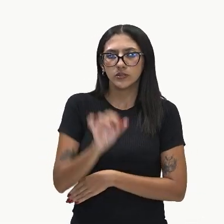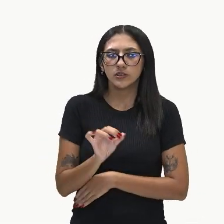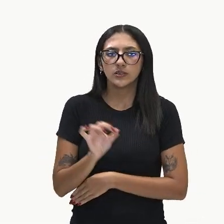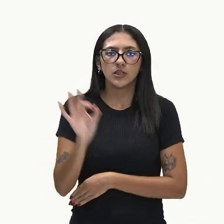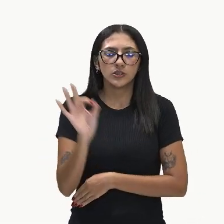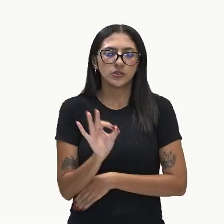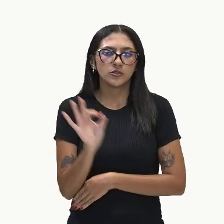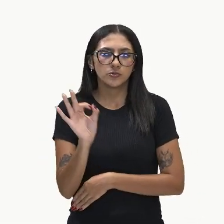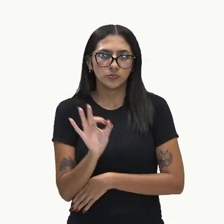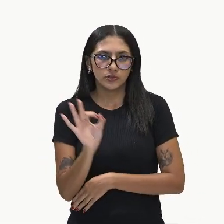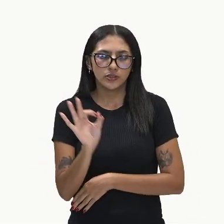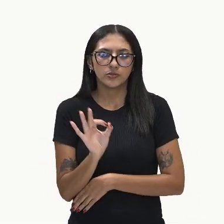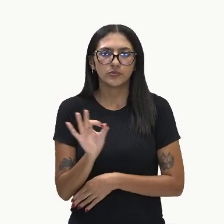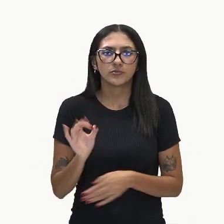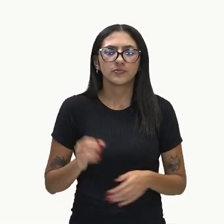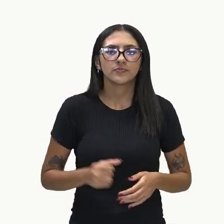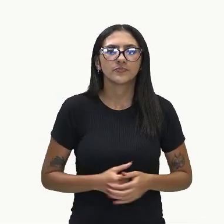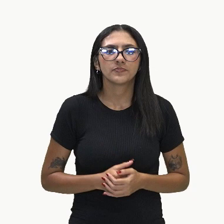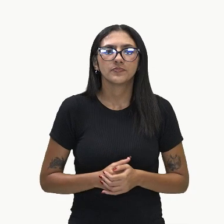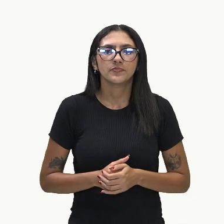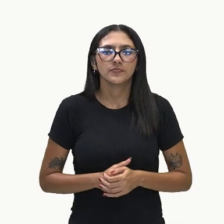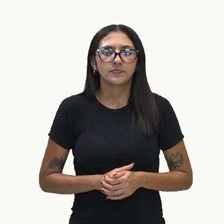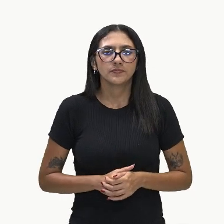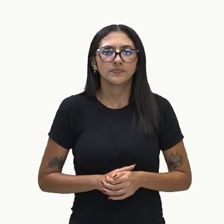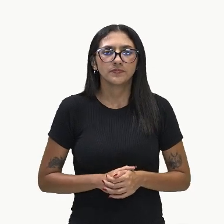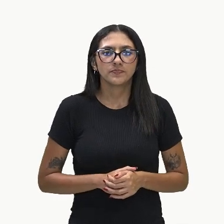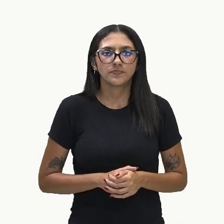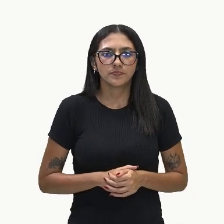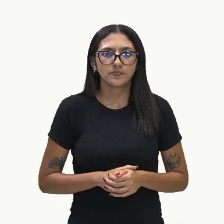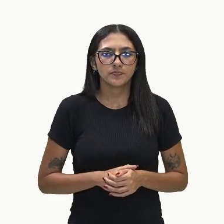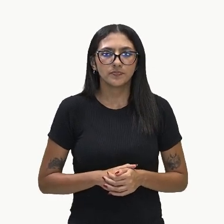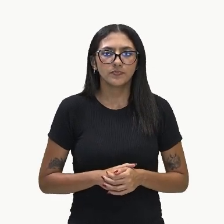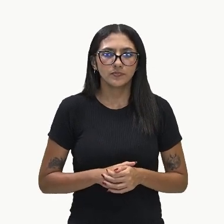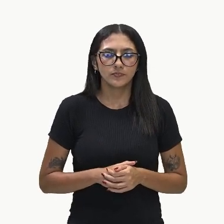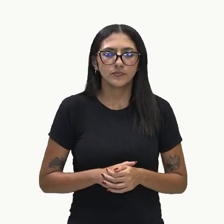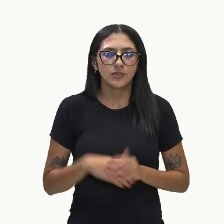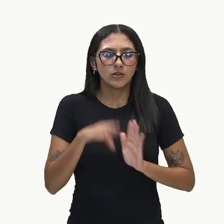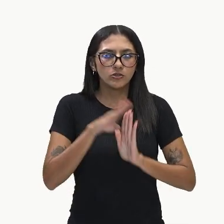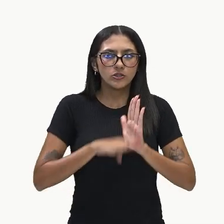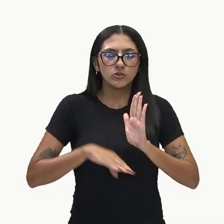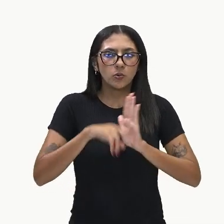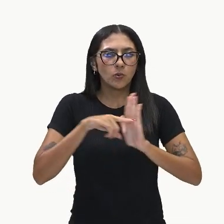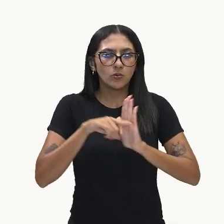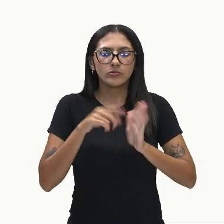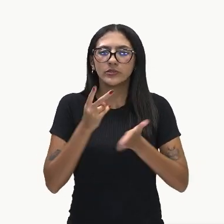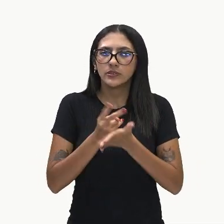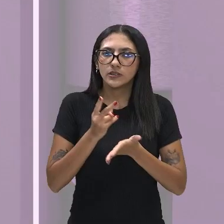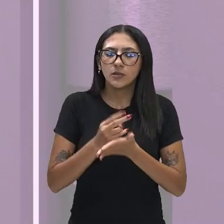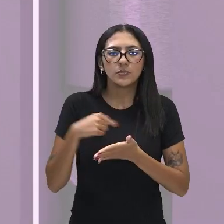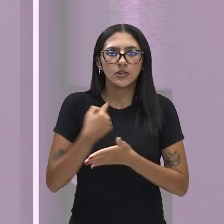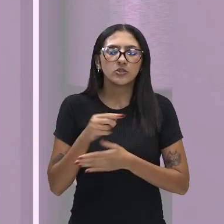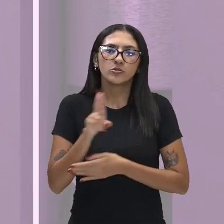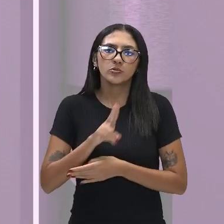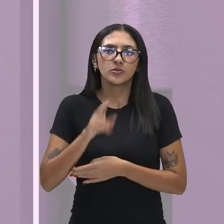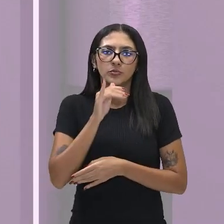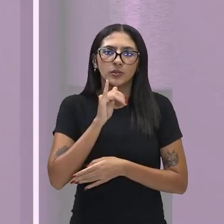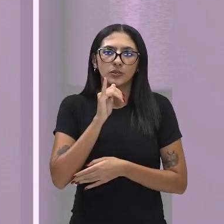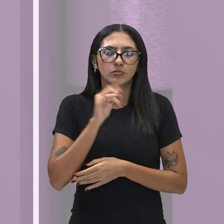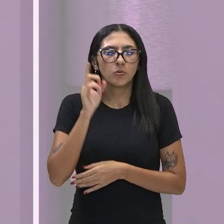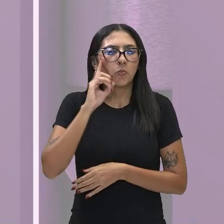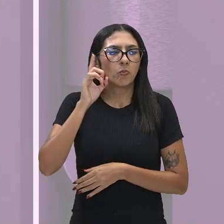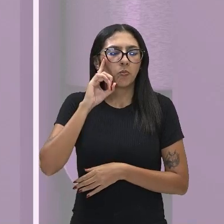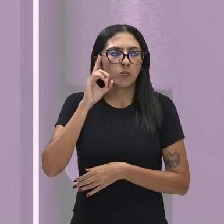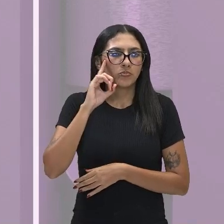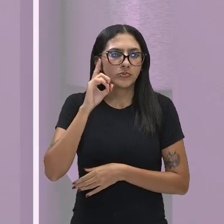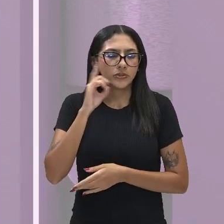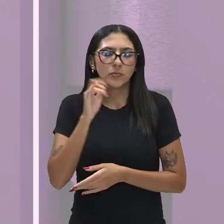de 10%, tá bom? Desconto é o que a gente sempre utiliza ali quando a gente vai fazer as compras, né? E a gente quer